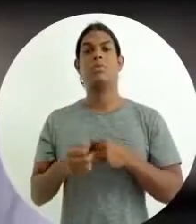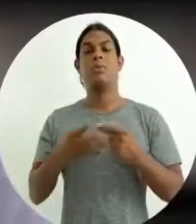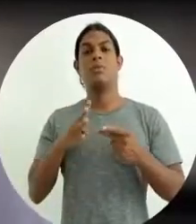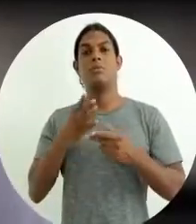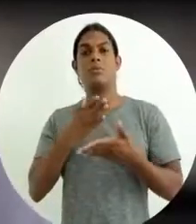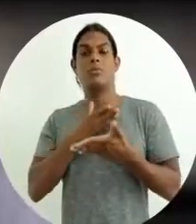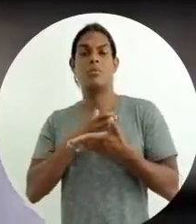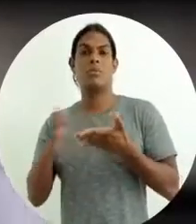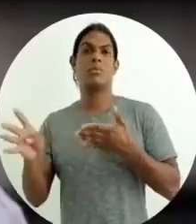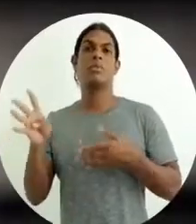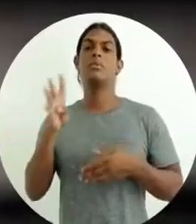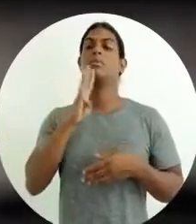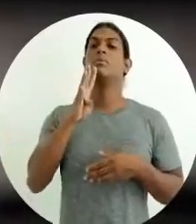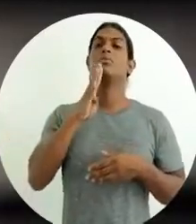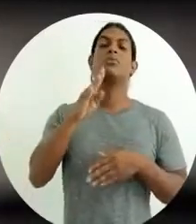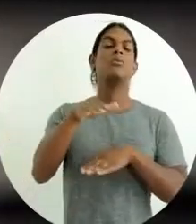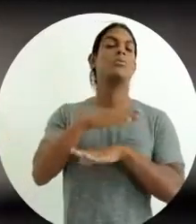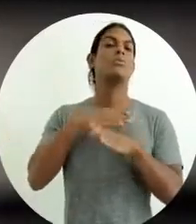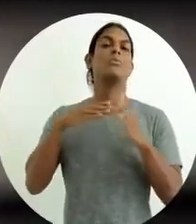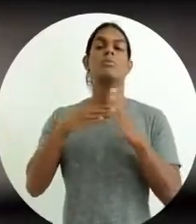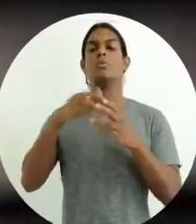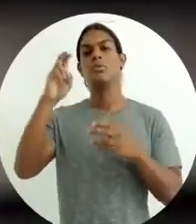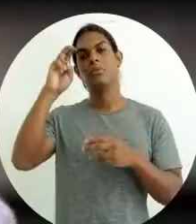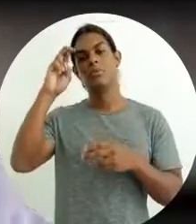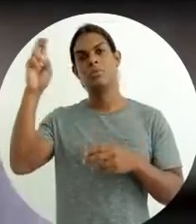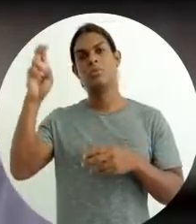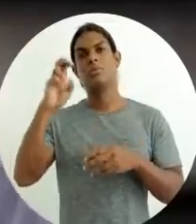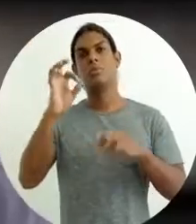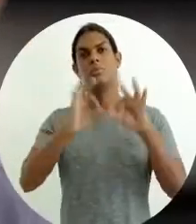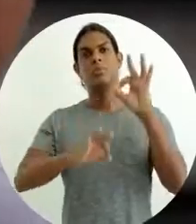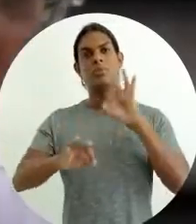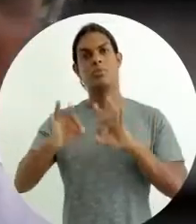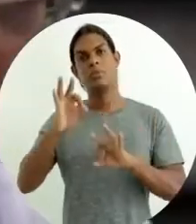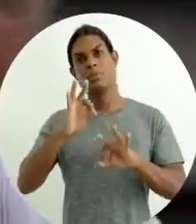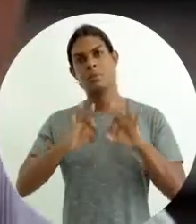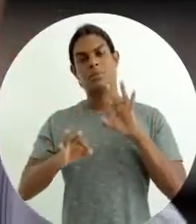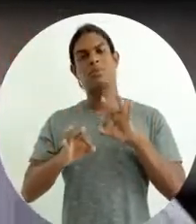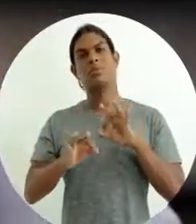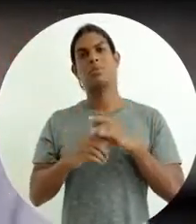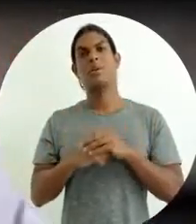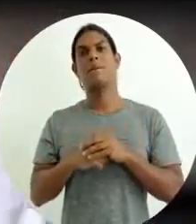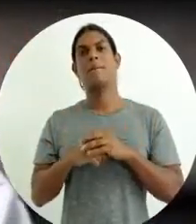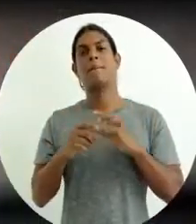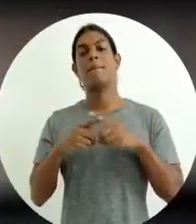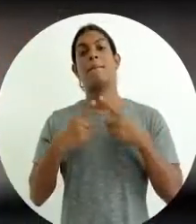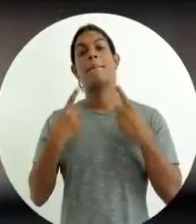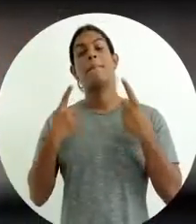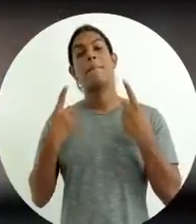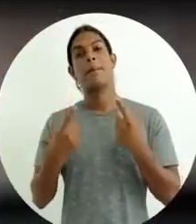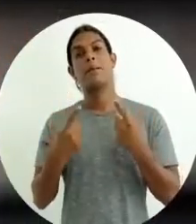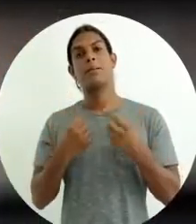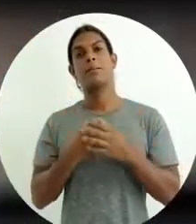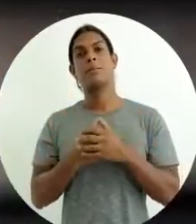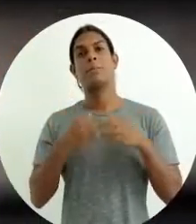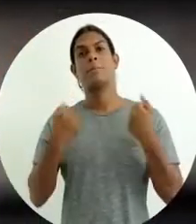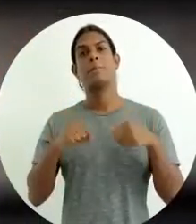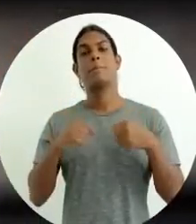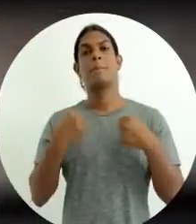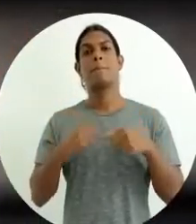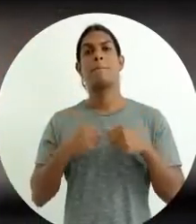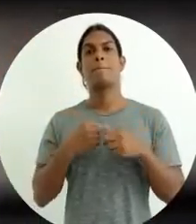de conhecimento de toda a cultura organizacional. Só que diante de tudo isto,